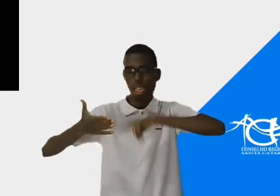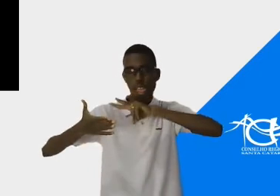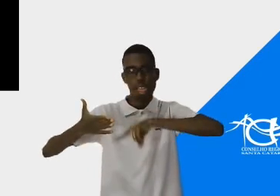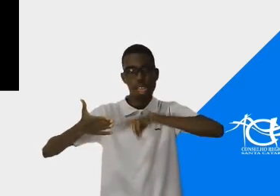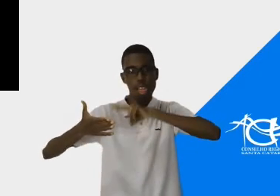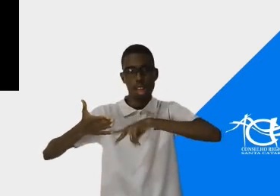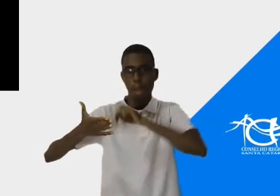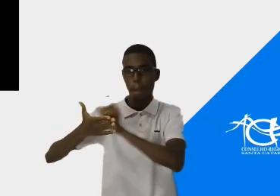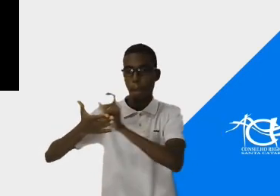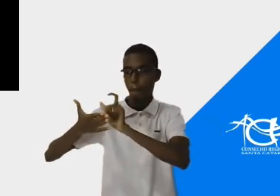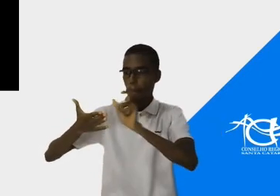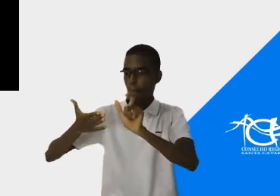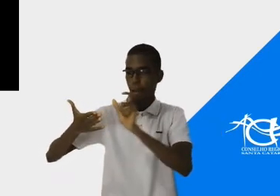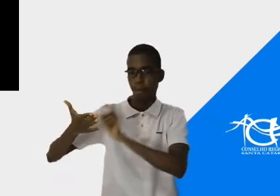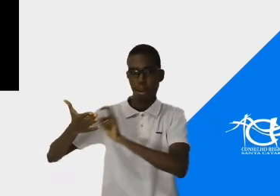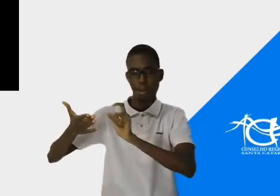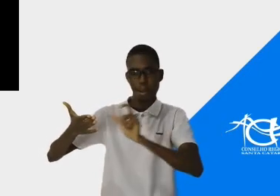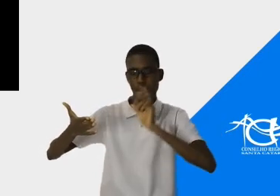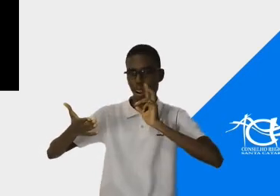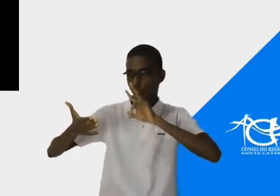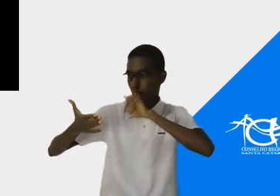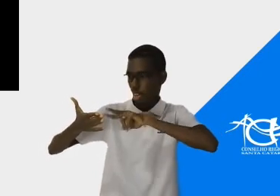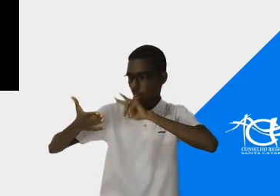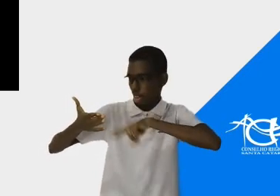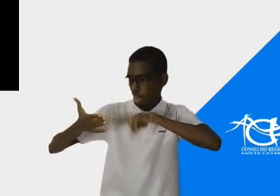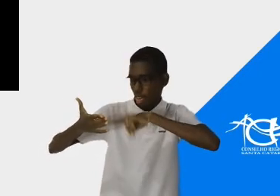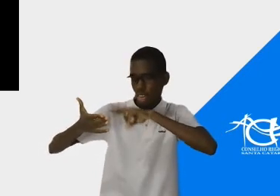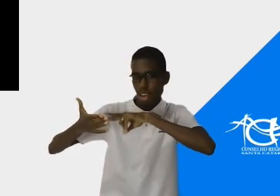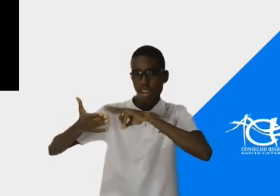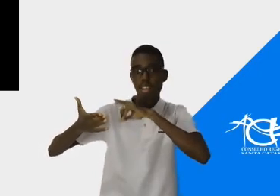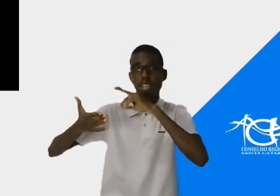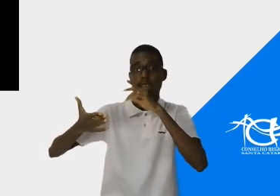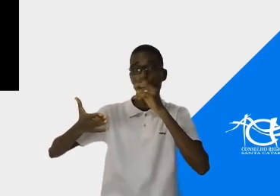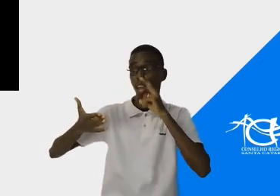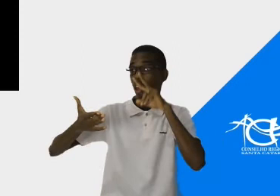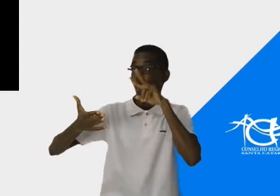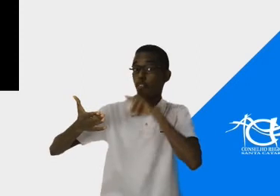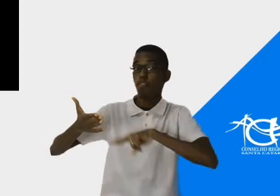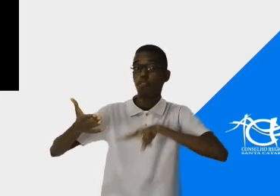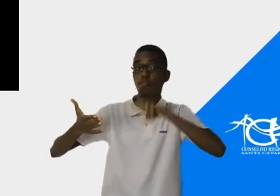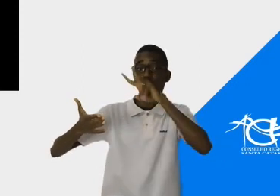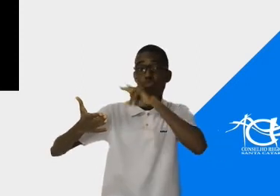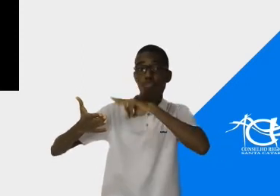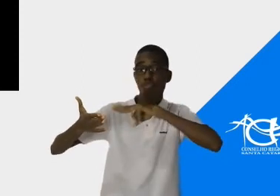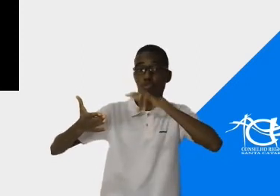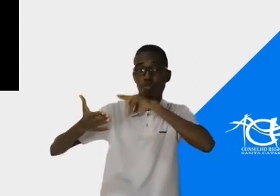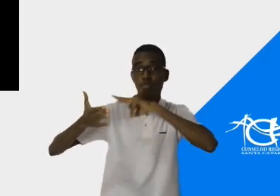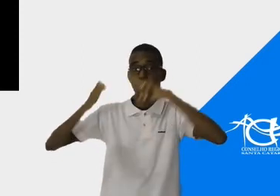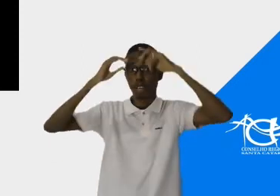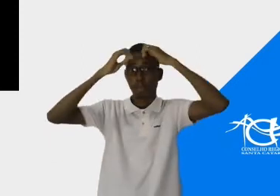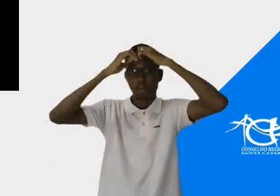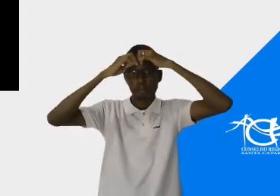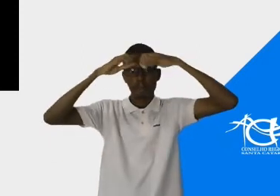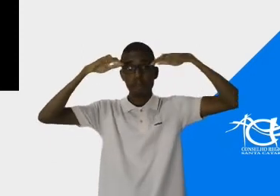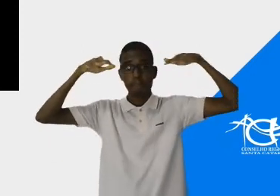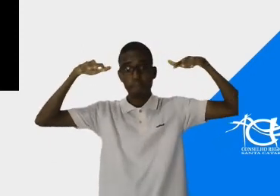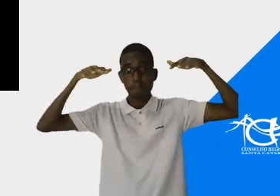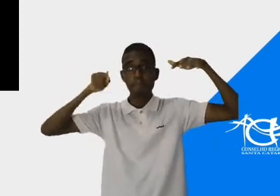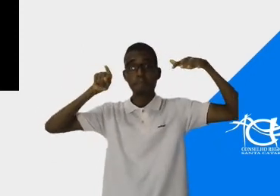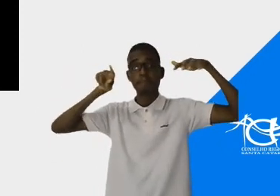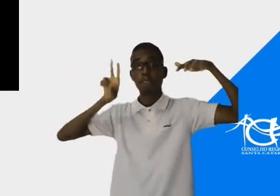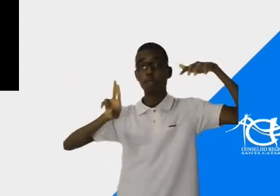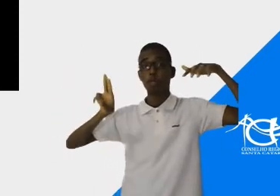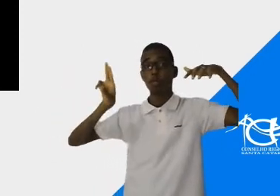uma ativação de córtex visual diferente em relação a quando ele está apenas